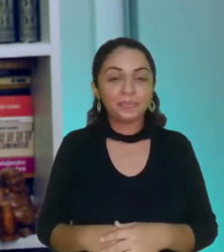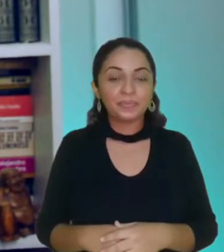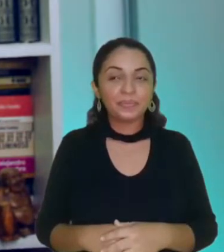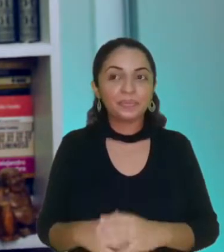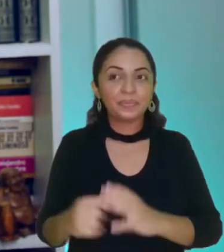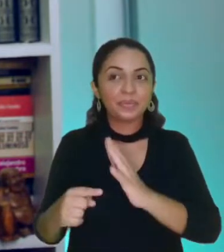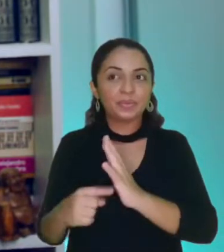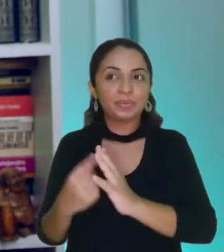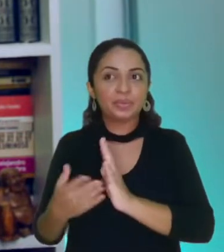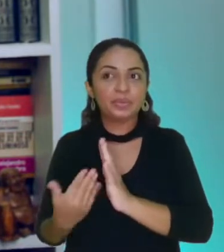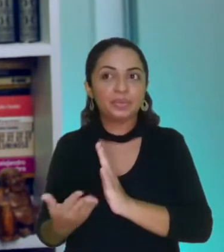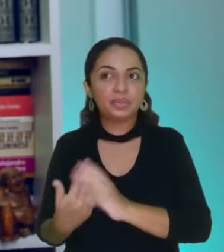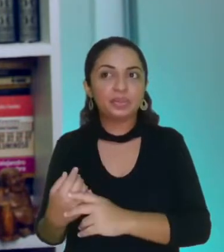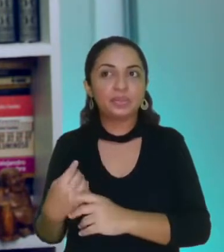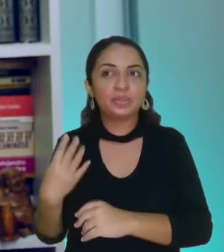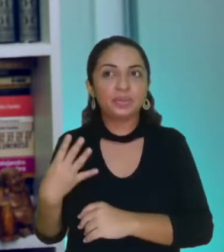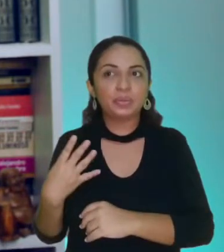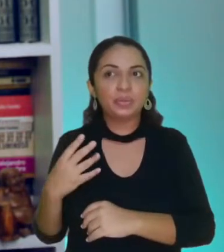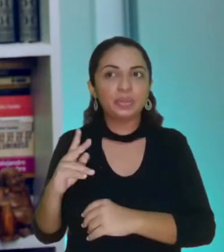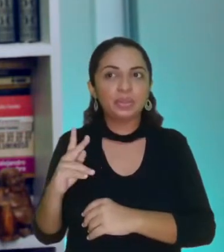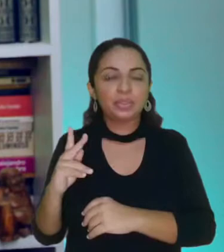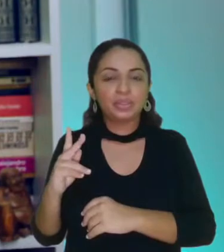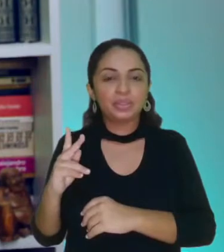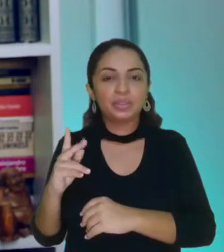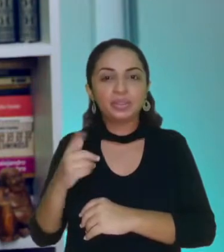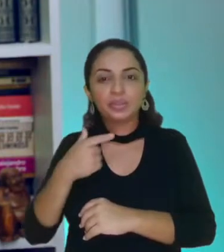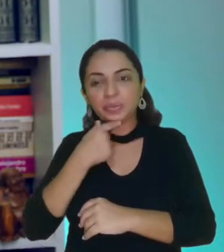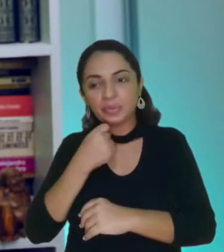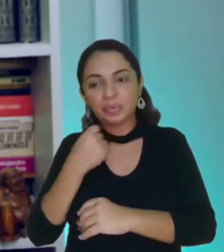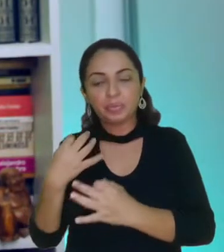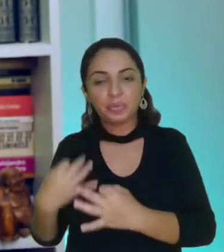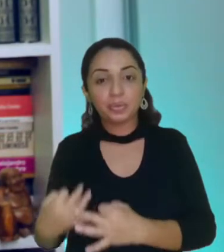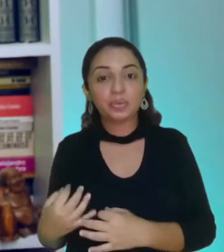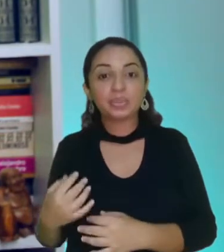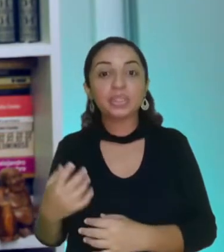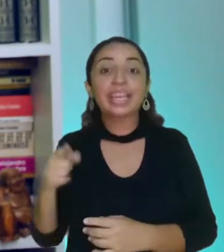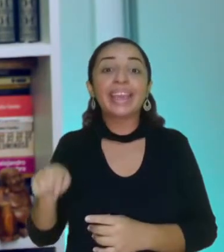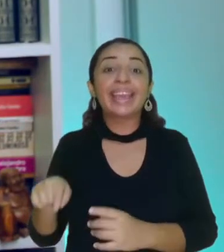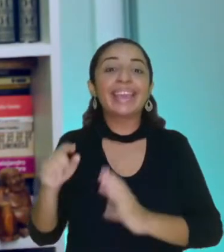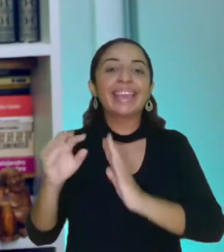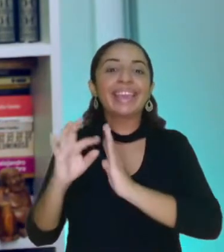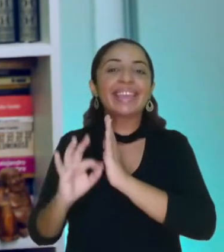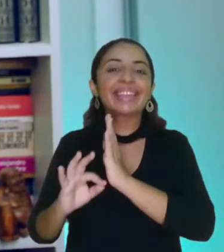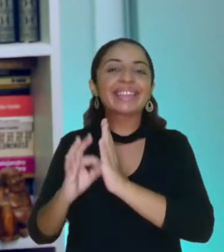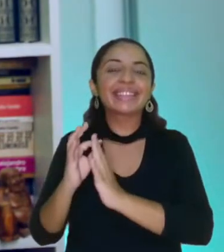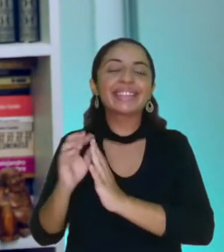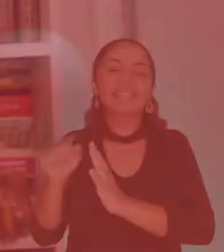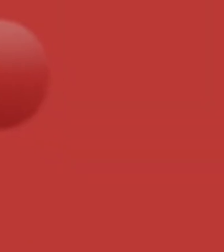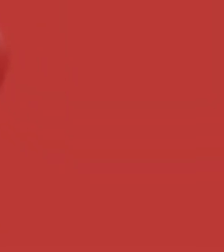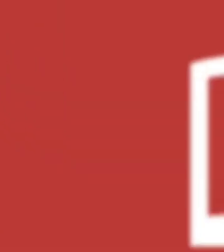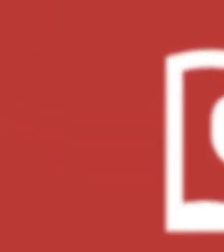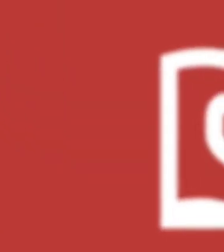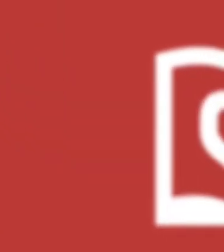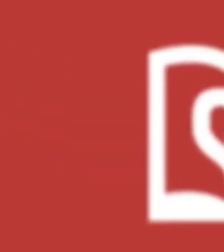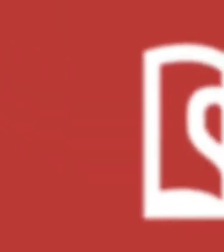Seu primeiro livro, Os Quatro Homens Justos, de 1905. Ah, ele escreveu o roteiro de King Kong,